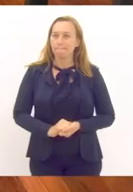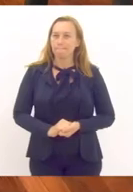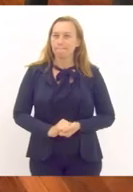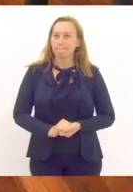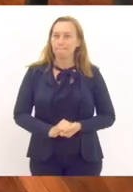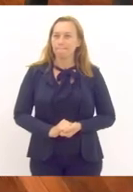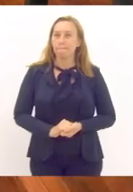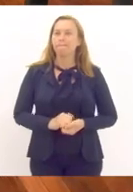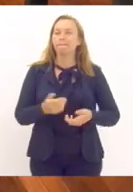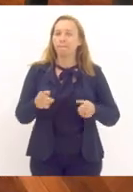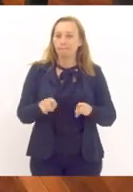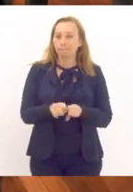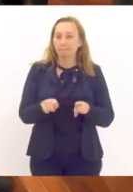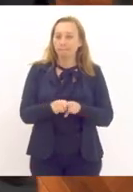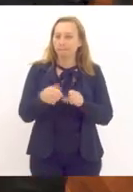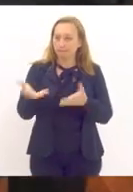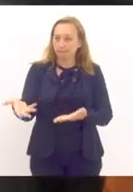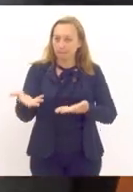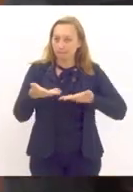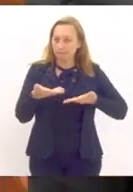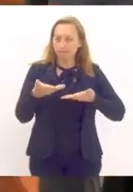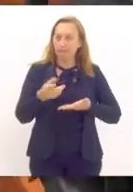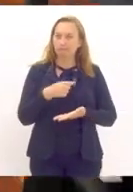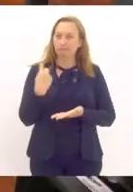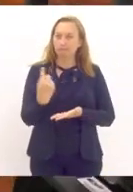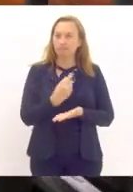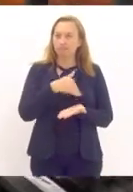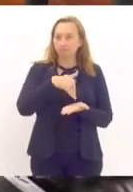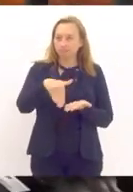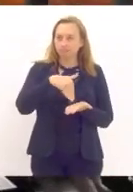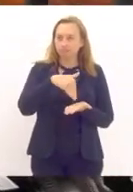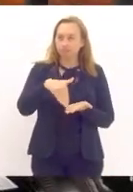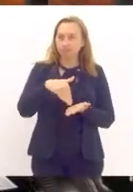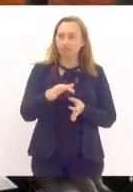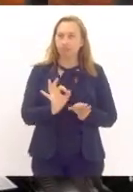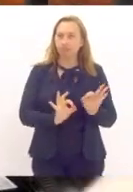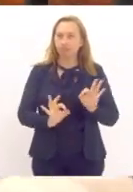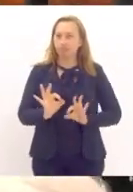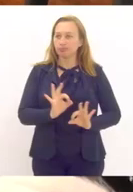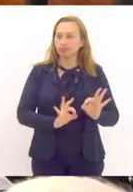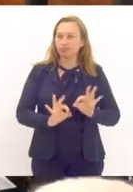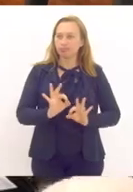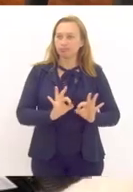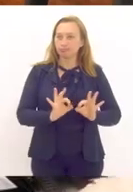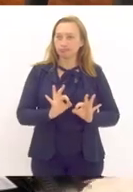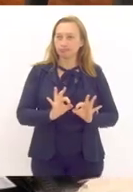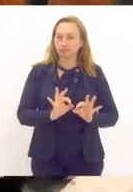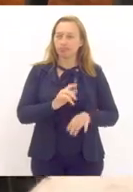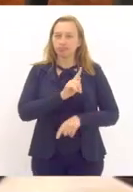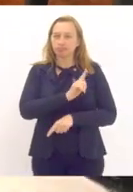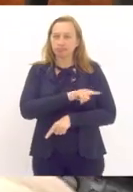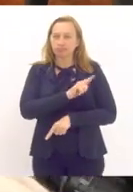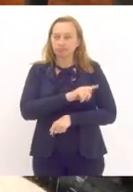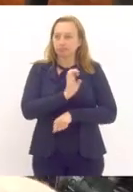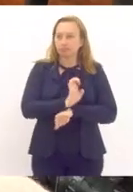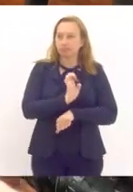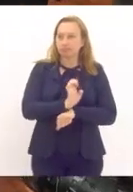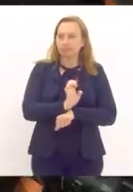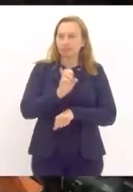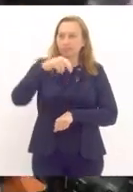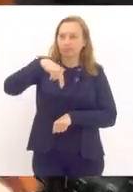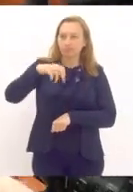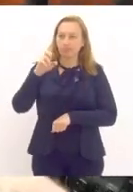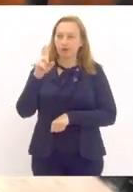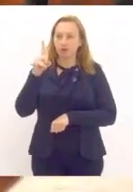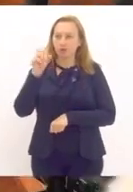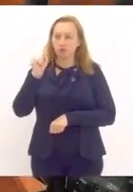Chamar também para compor aqui, por favor, o nosso secretário de Planejamento e Gestão do Estado, Dr. Nelson